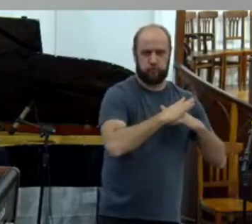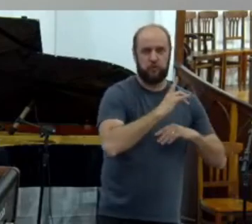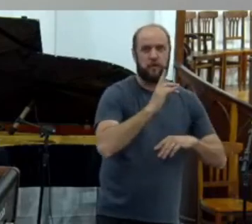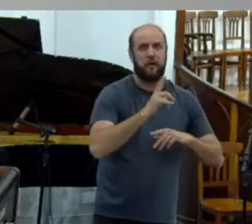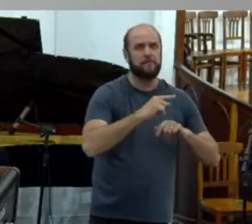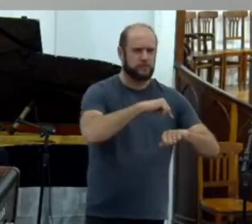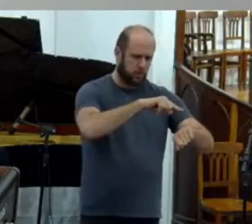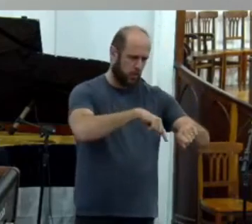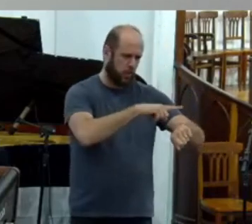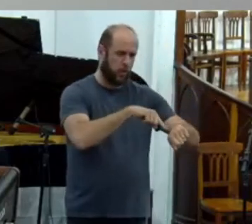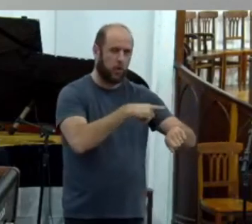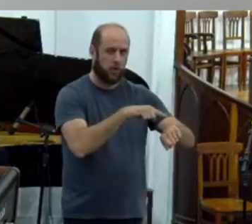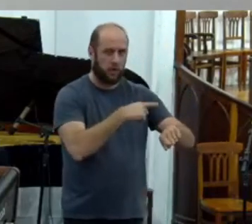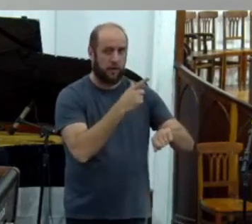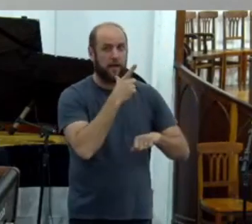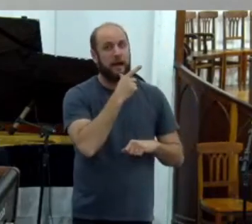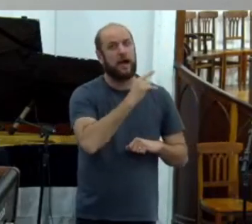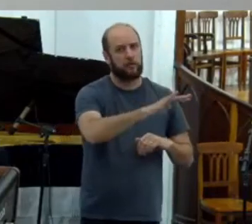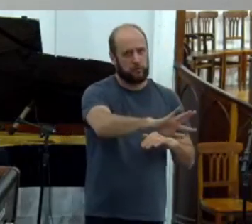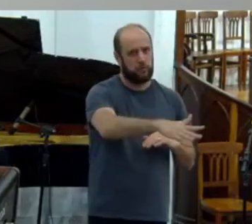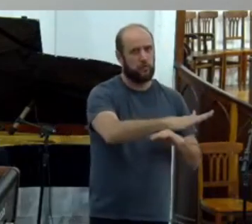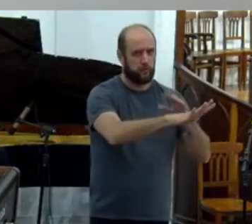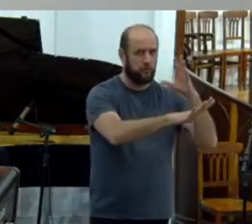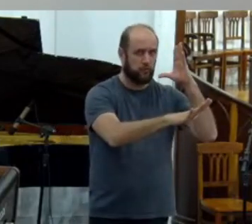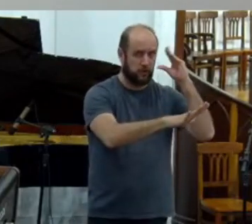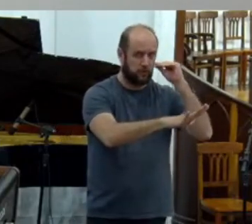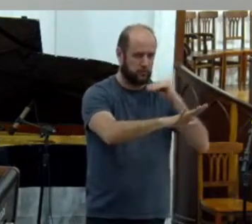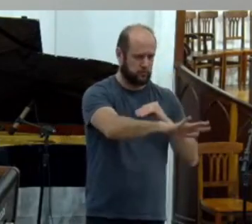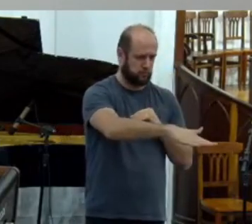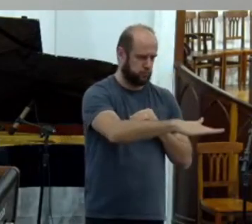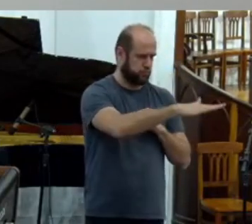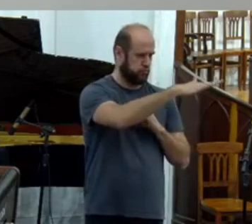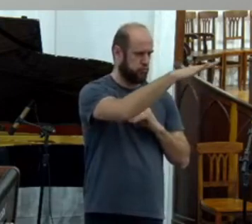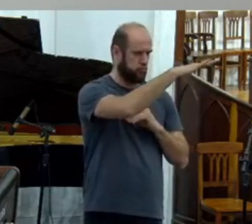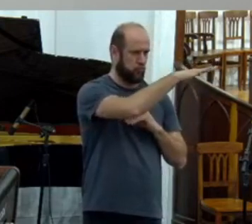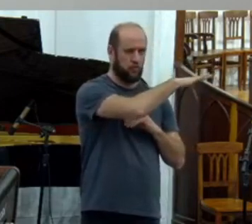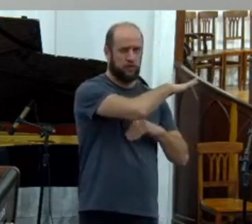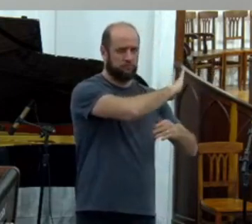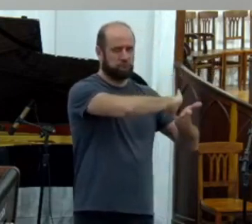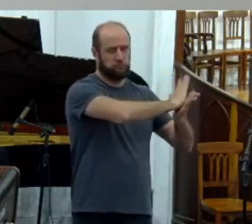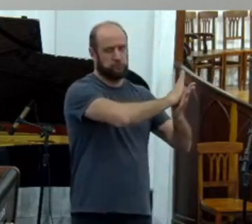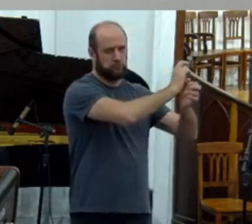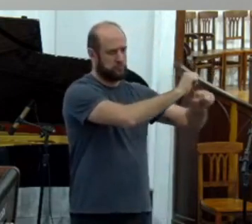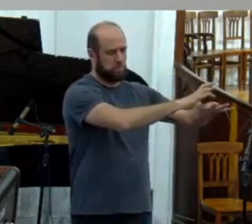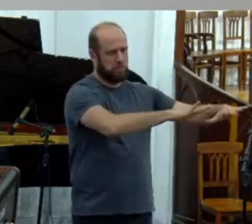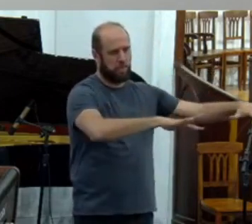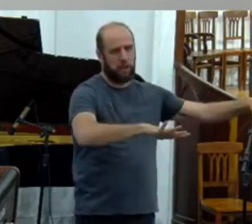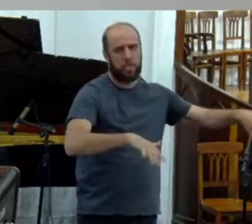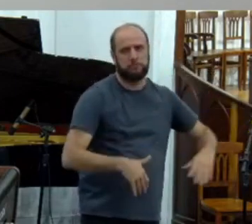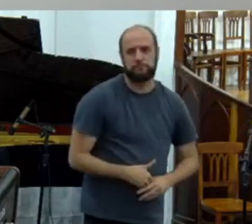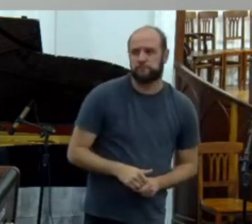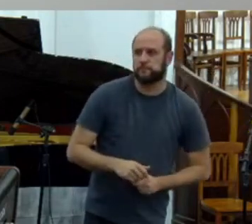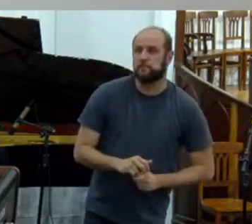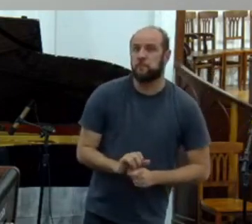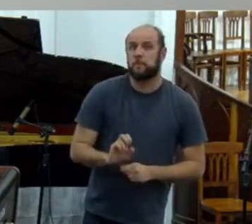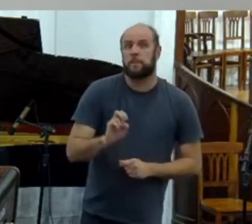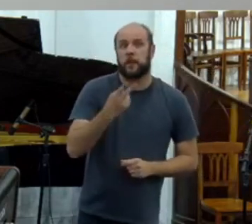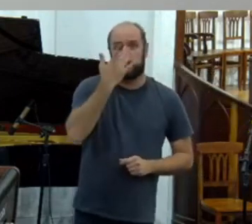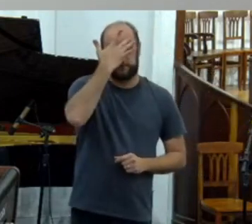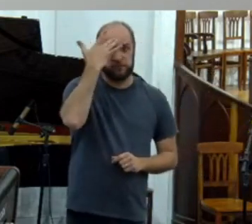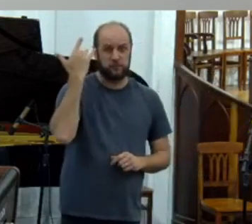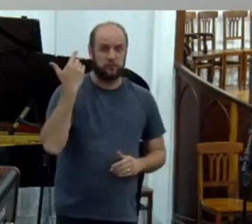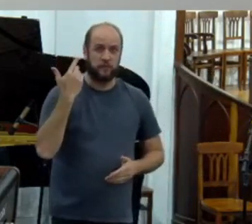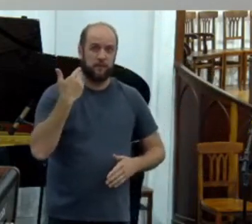horas, possivelmente a maré que sobe à noite levaria aquele castelo embora. Ou então uma pessoa que passa pela